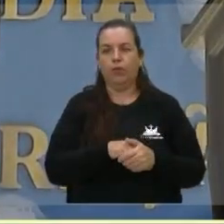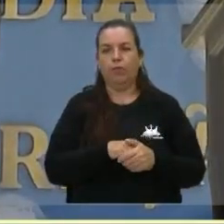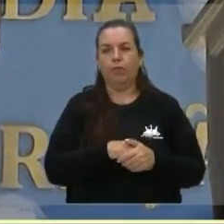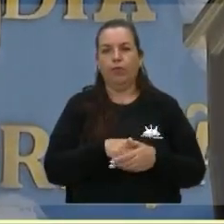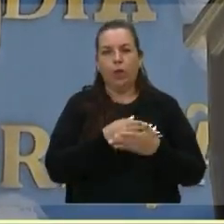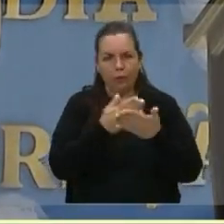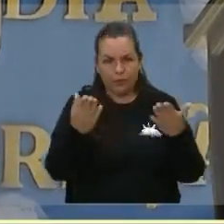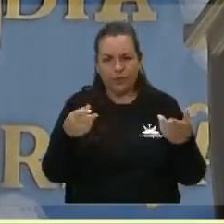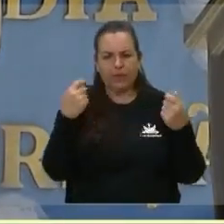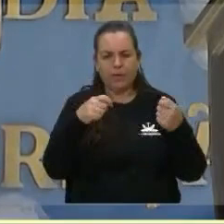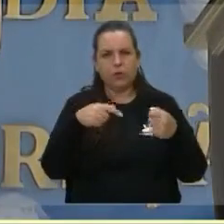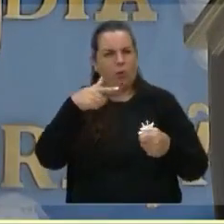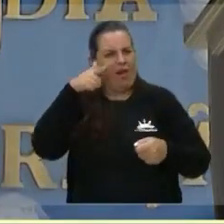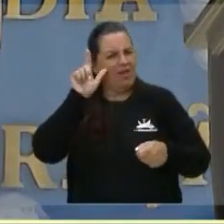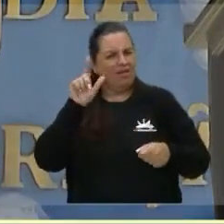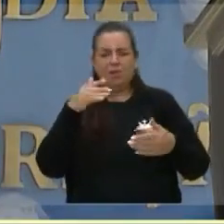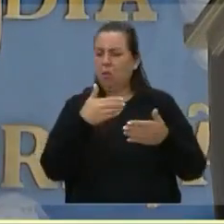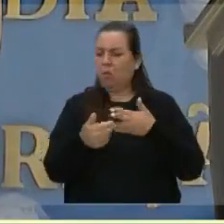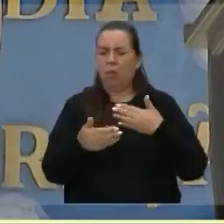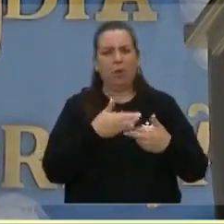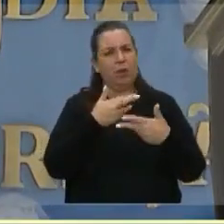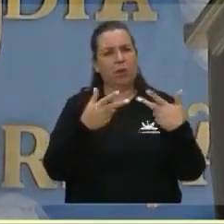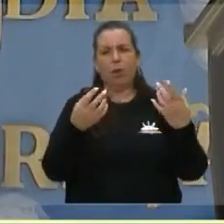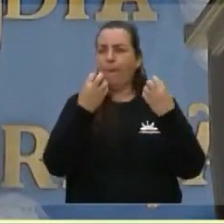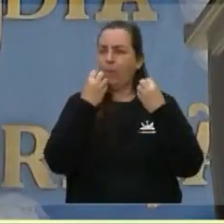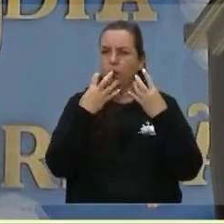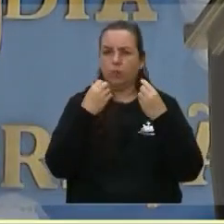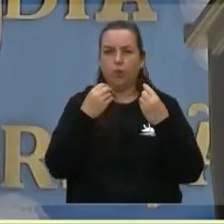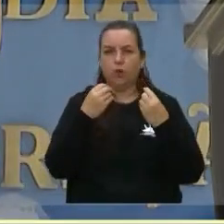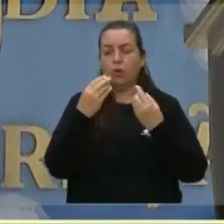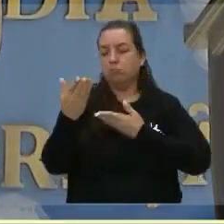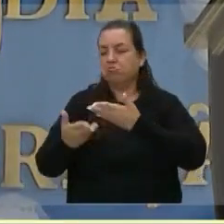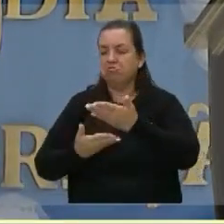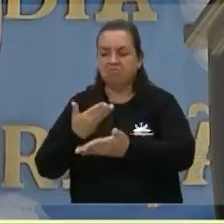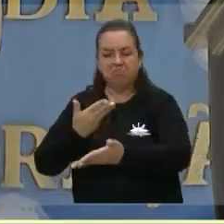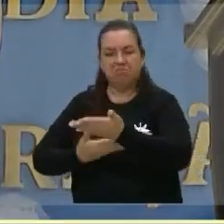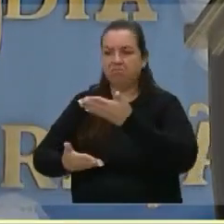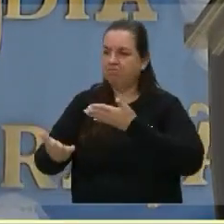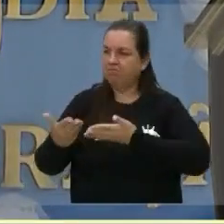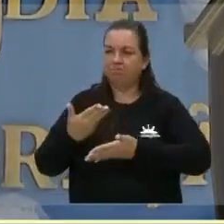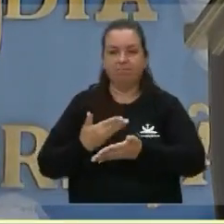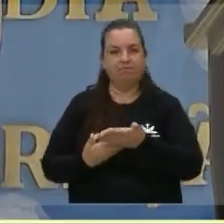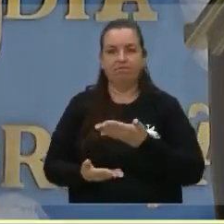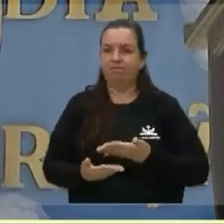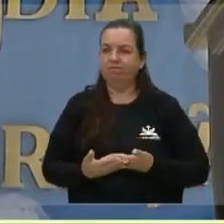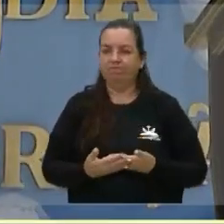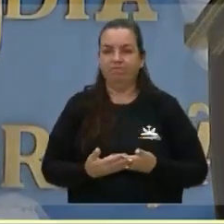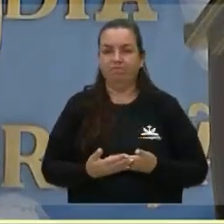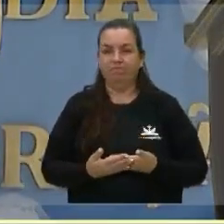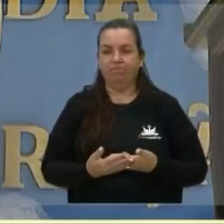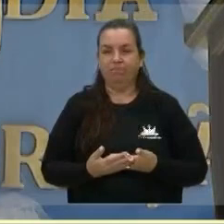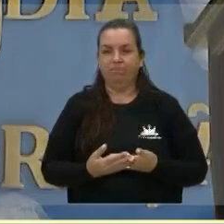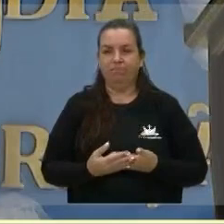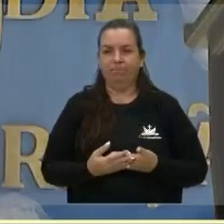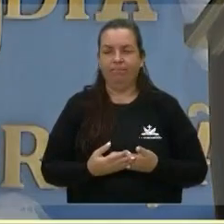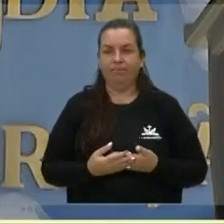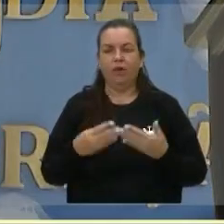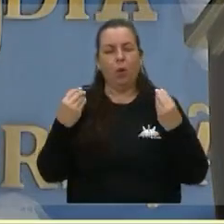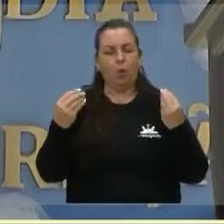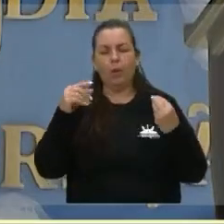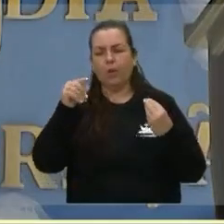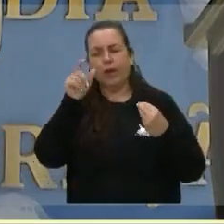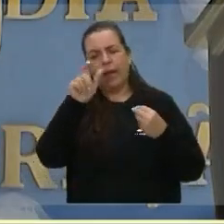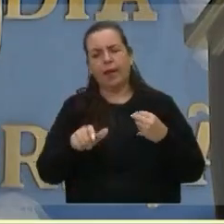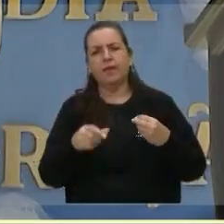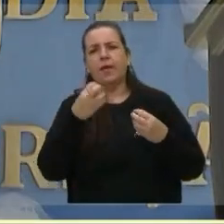antes de tudo, bondosos, uns para com os outros. Como que é essa bondade um